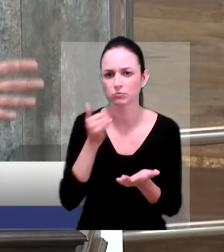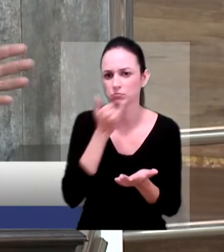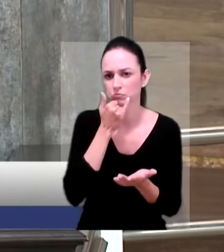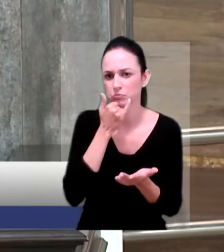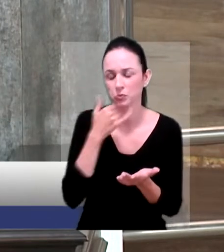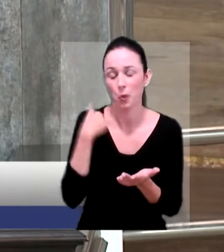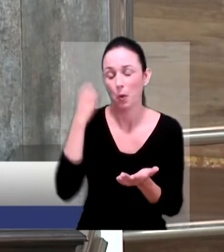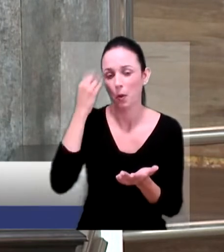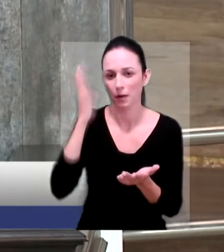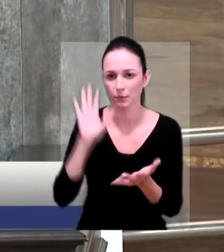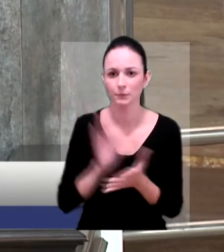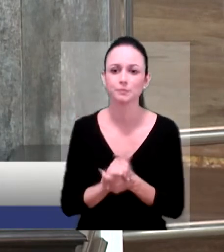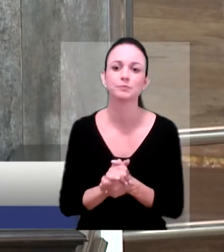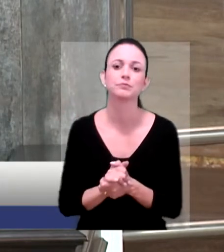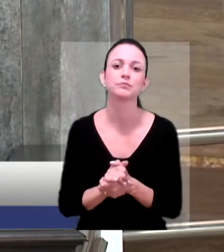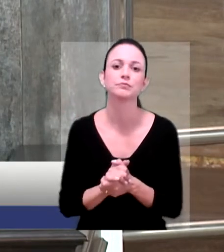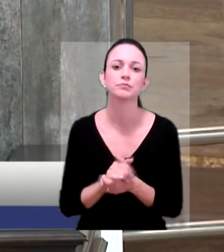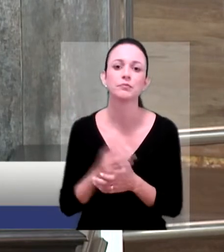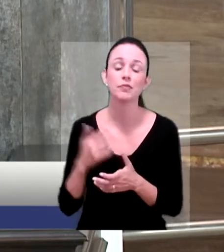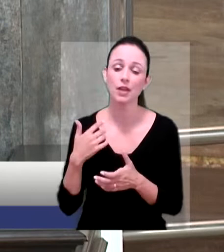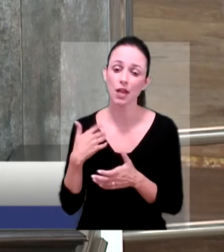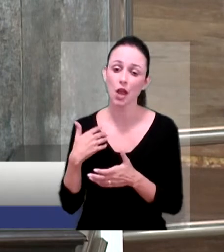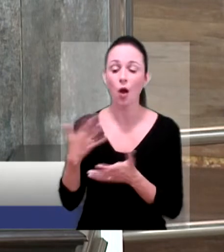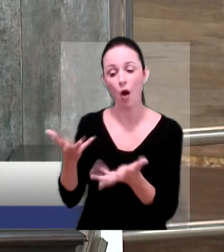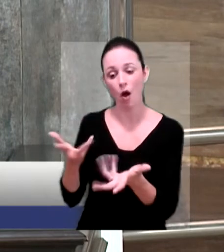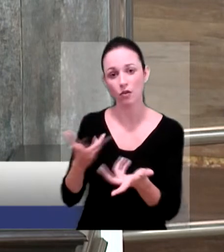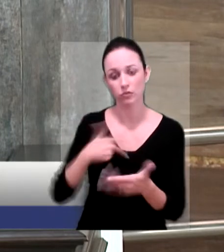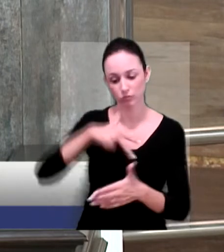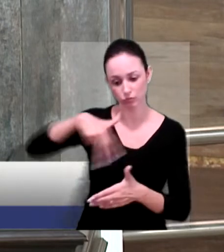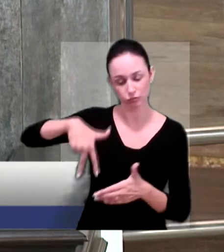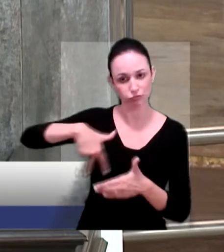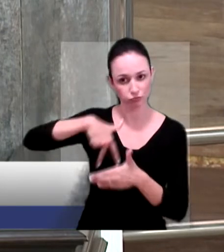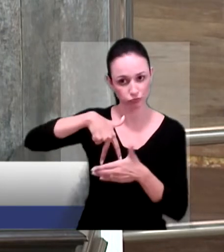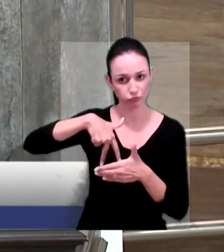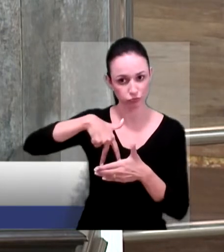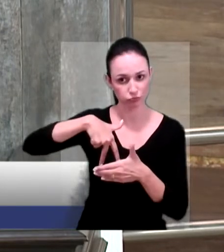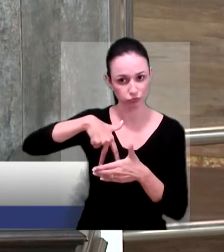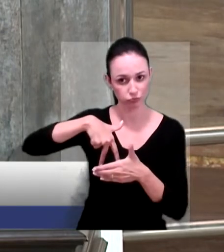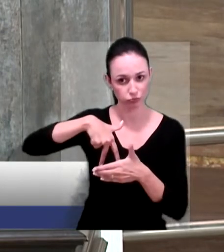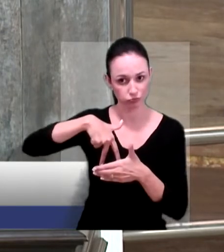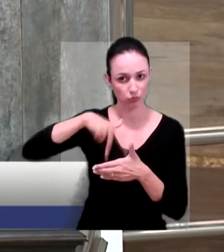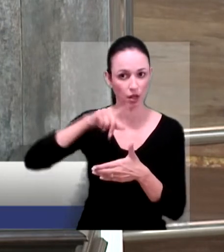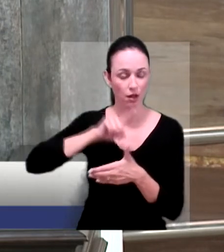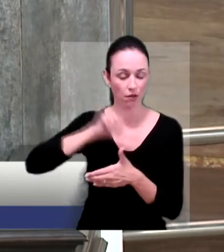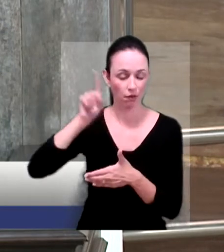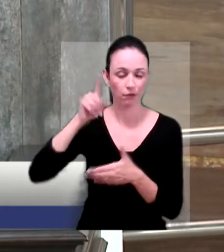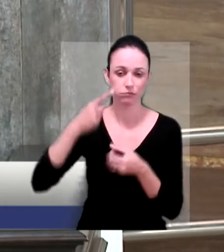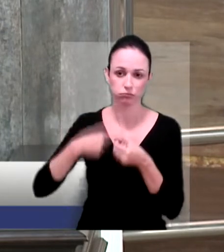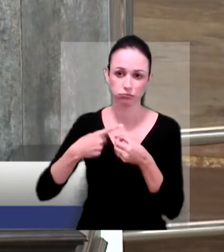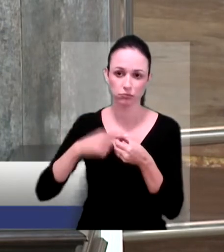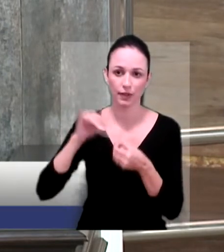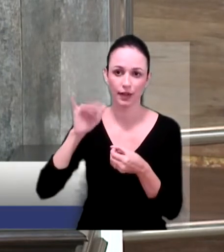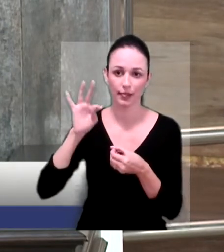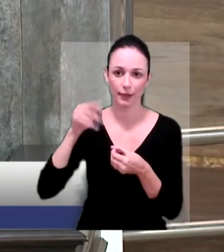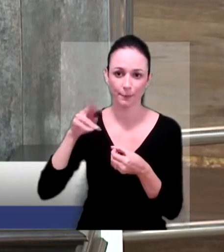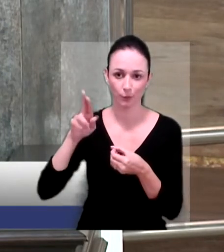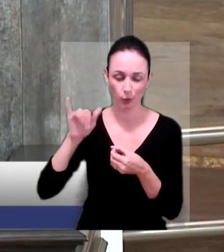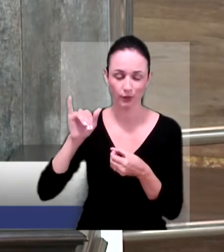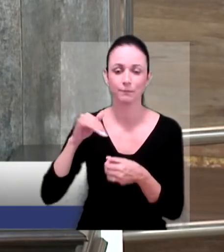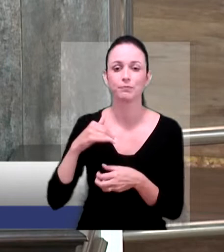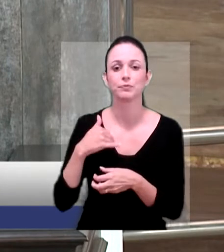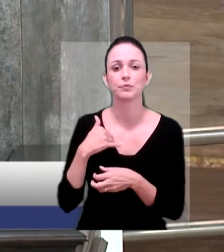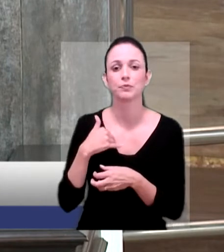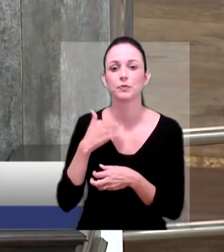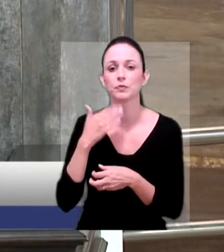para falar naquela tribuna. E eu falei, pedi para que os vereadores daquela cidade, de Itapuí, vizinha cidade de Itapuí,